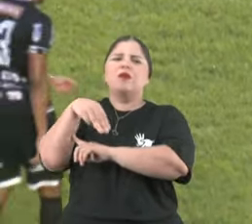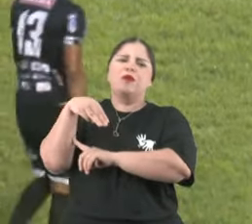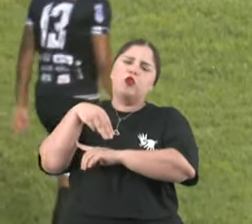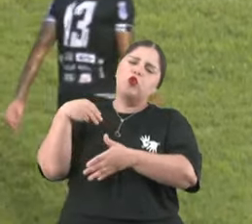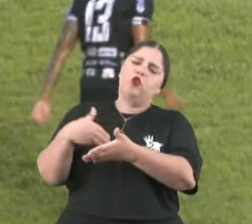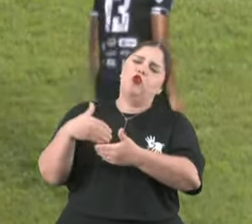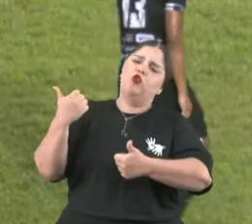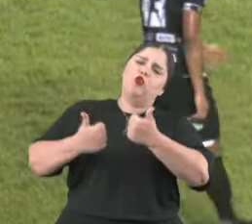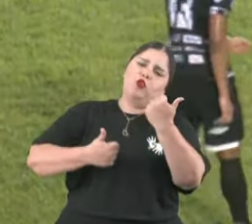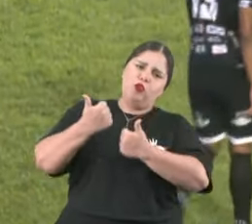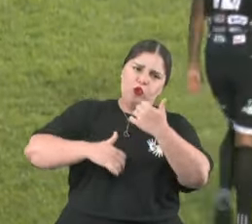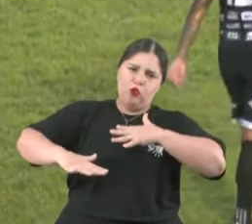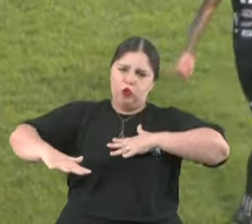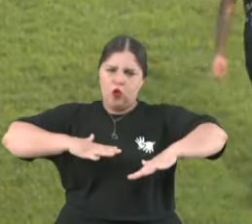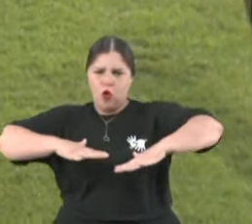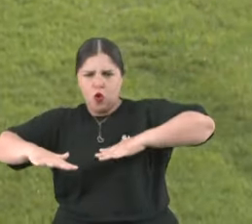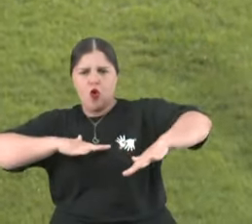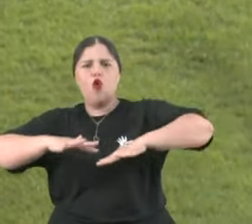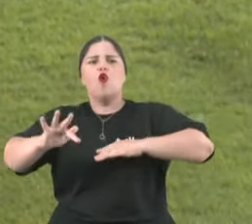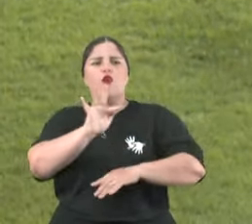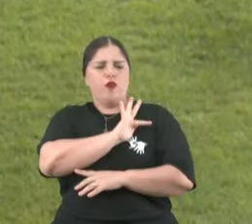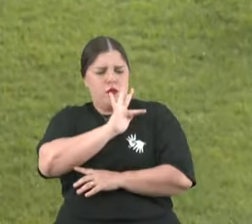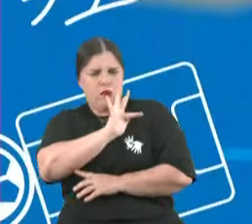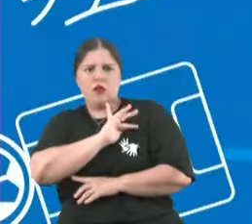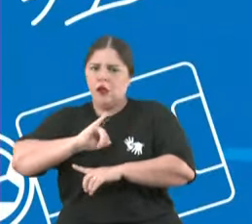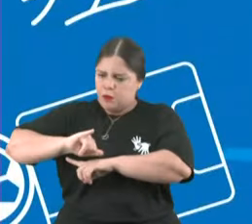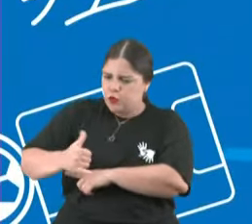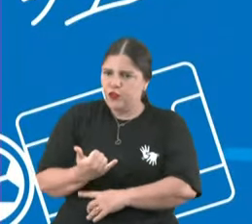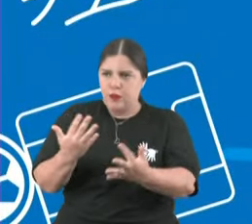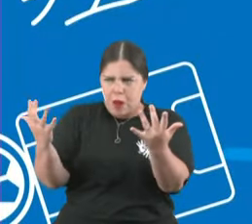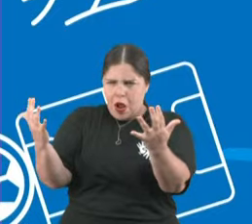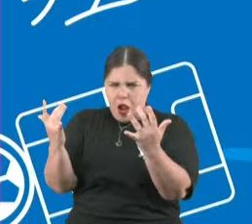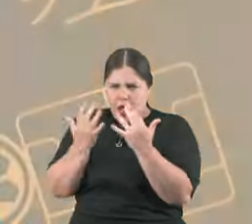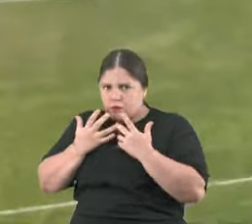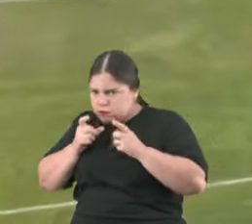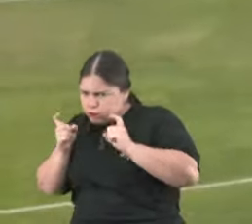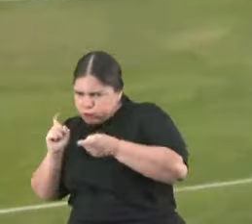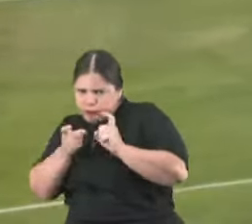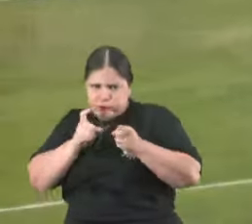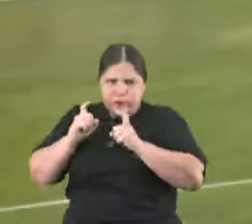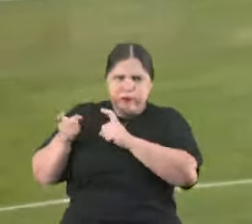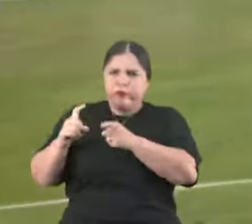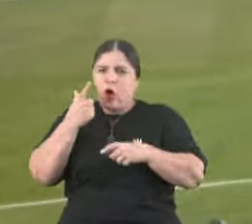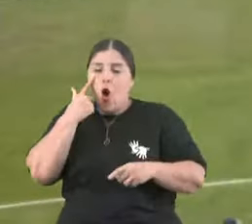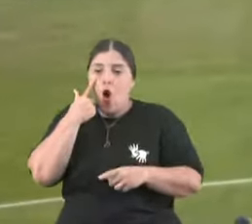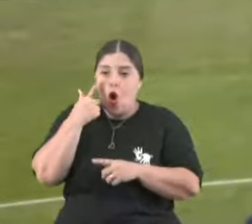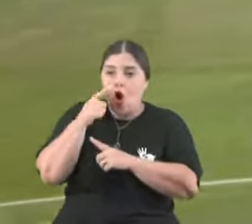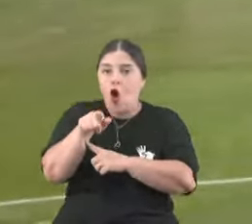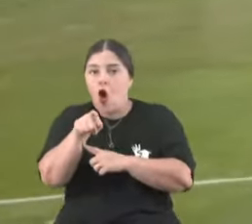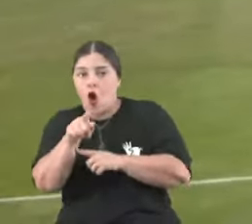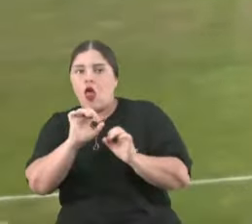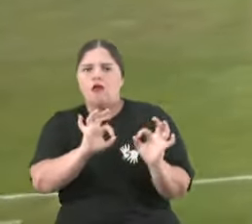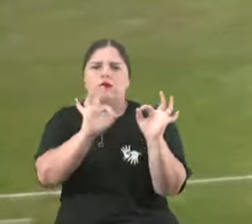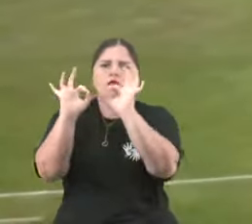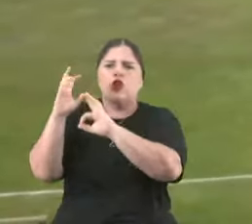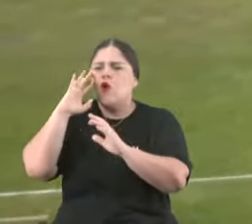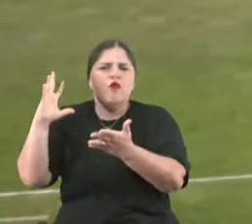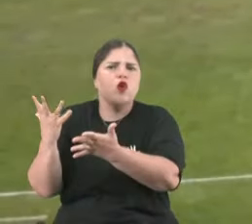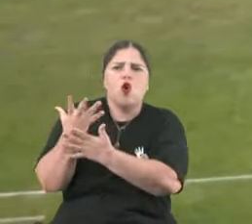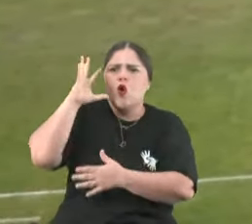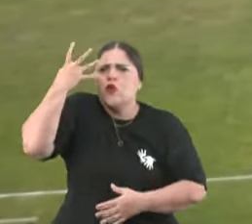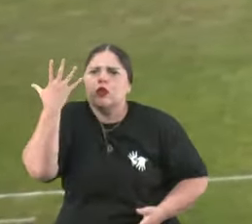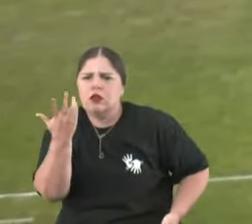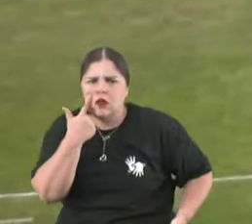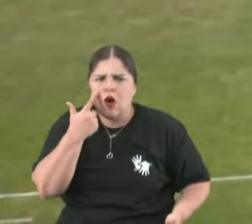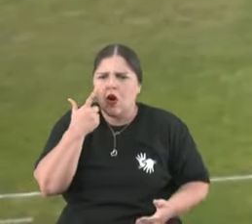técnicos inclusive aproveitam para mostrar justamente o que é que está acontecendo no jogo, né? Para estar orientando